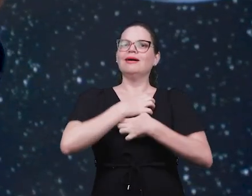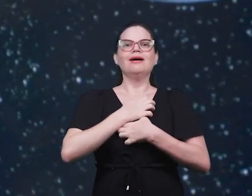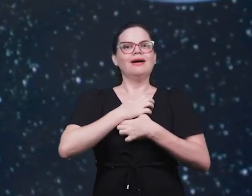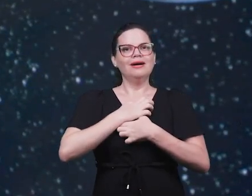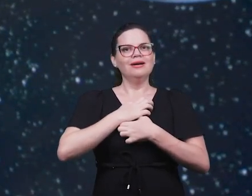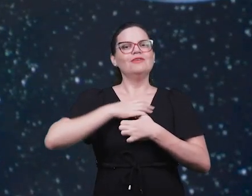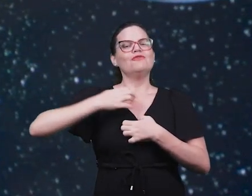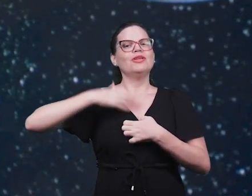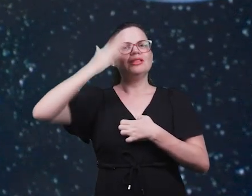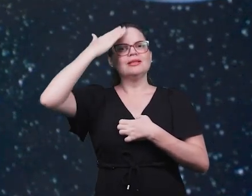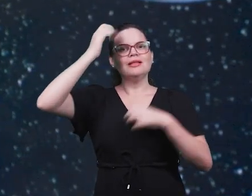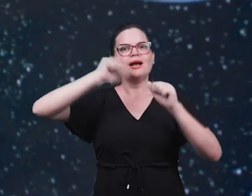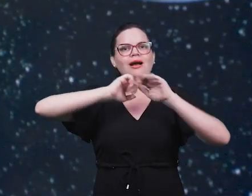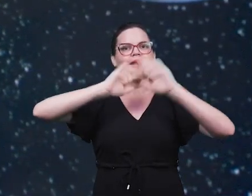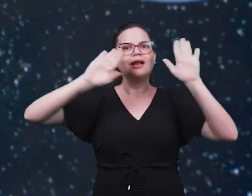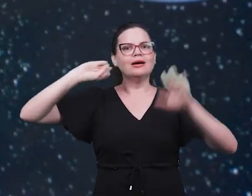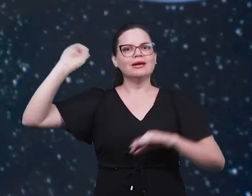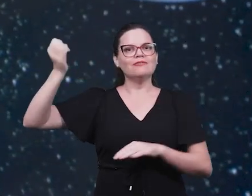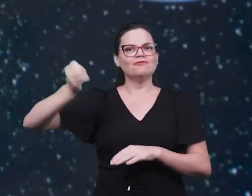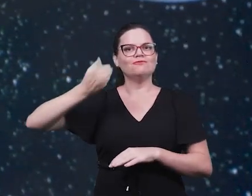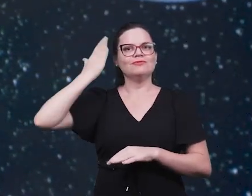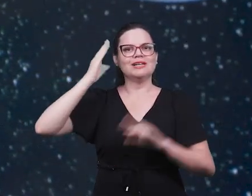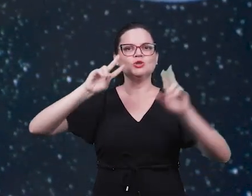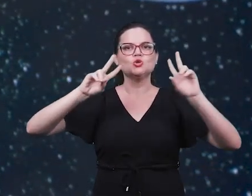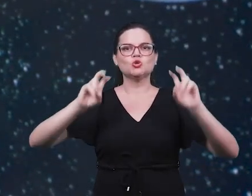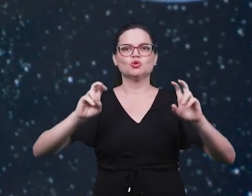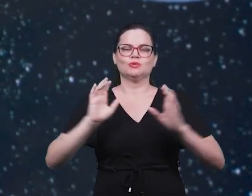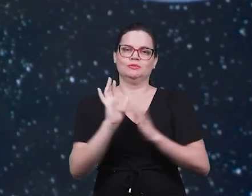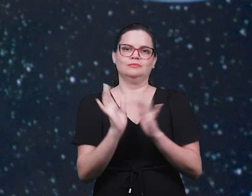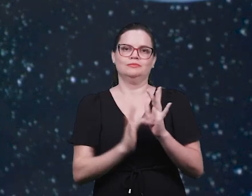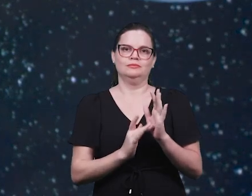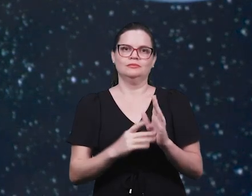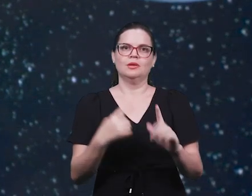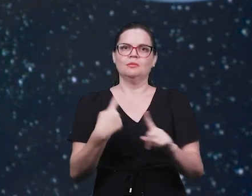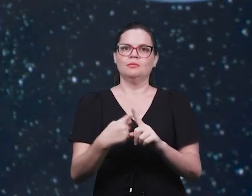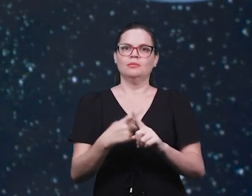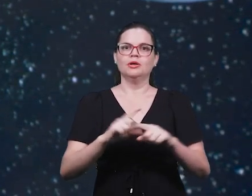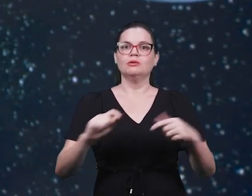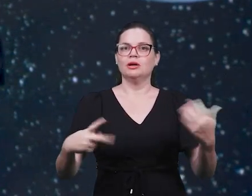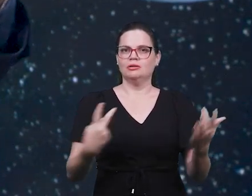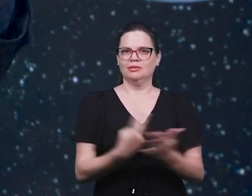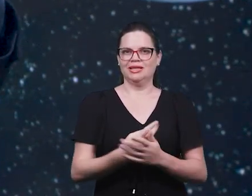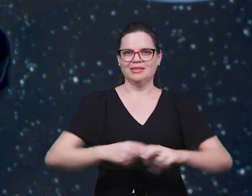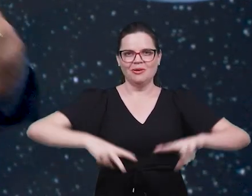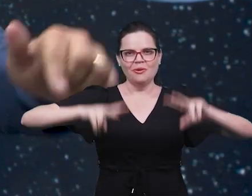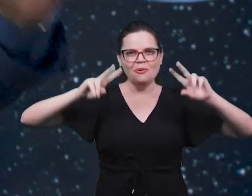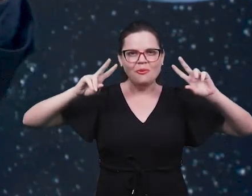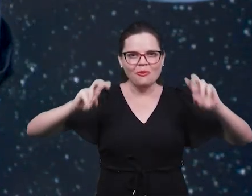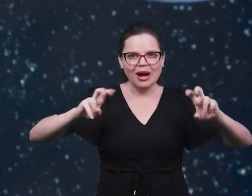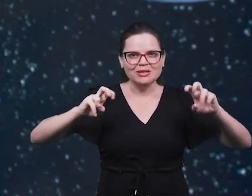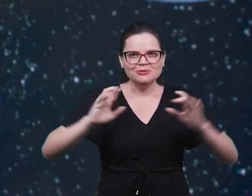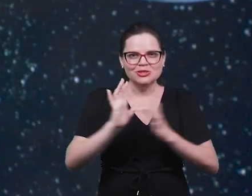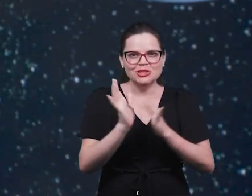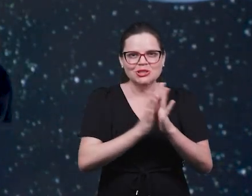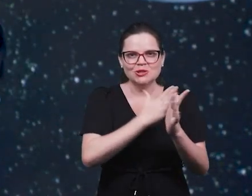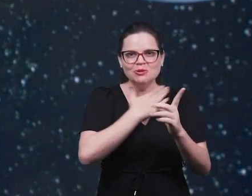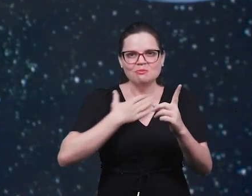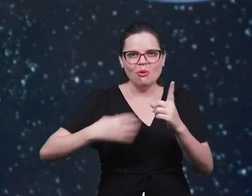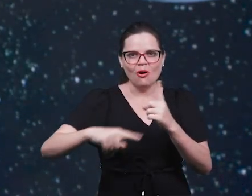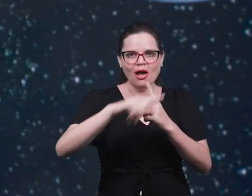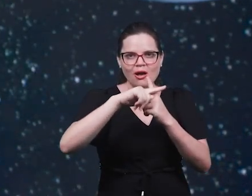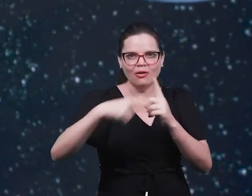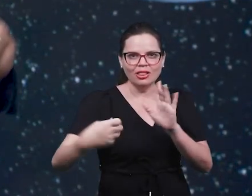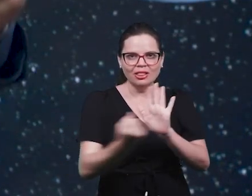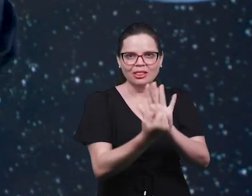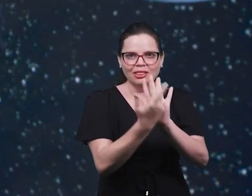interessante porque a palavra diz que a palavra da cruz é loucura para os que perecem, mas